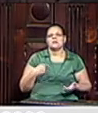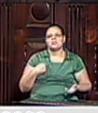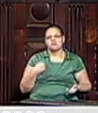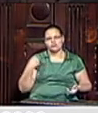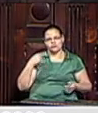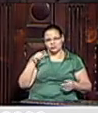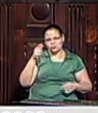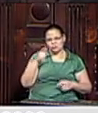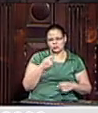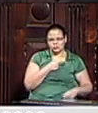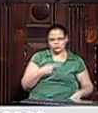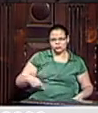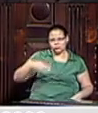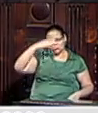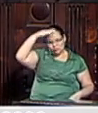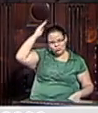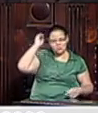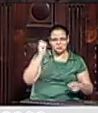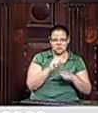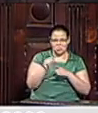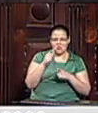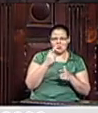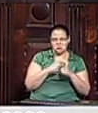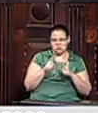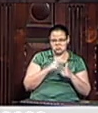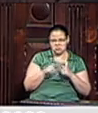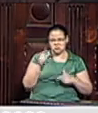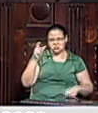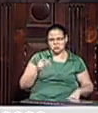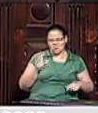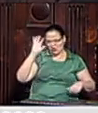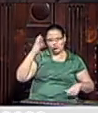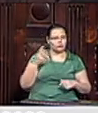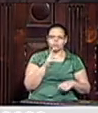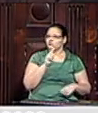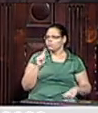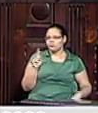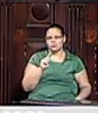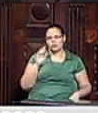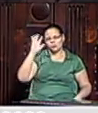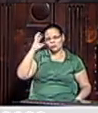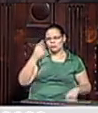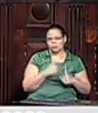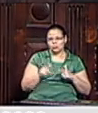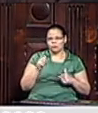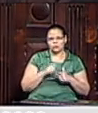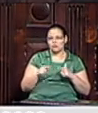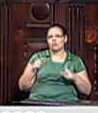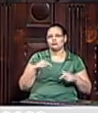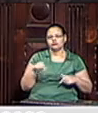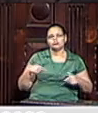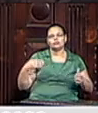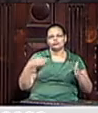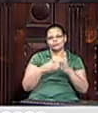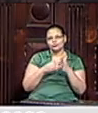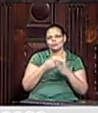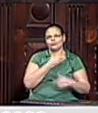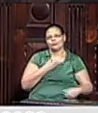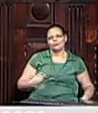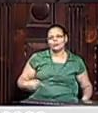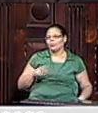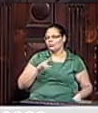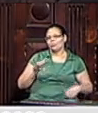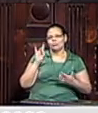que o problema institucional no Brasil está resolvido? Não está. Chegamos no limite de um governo